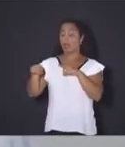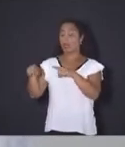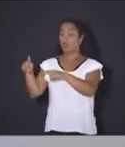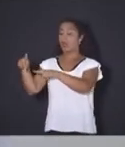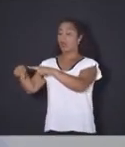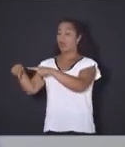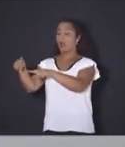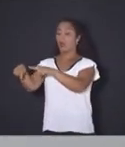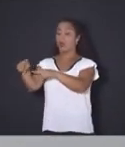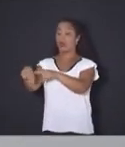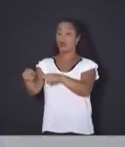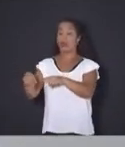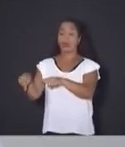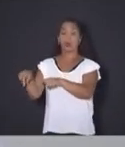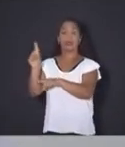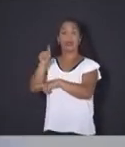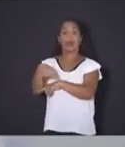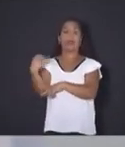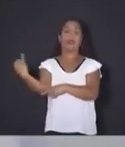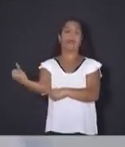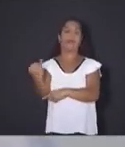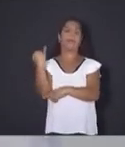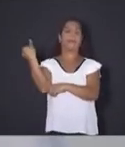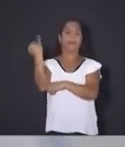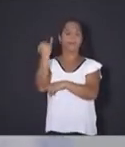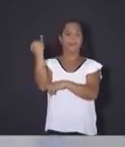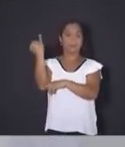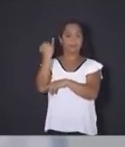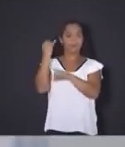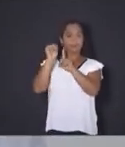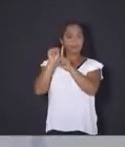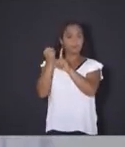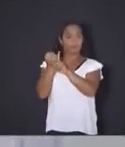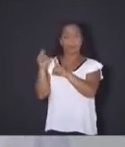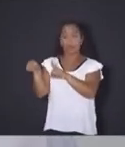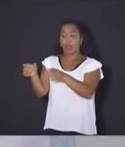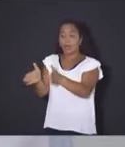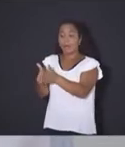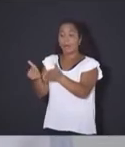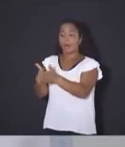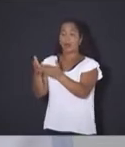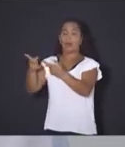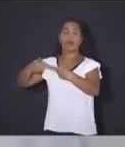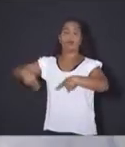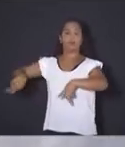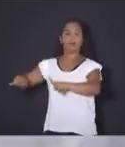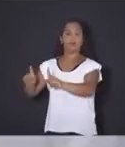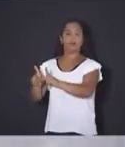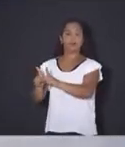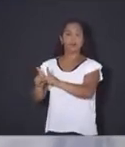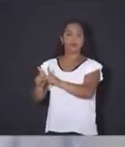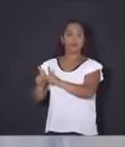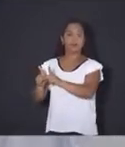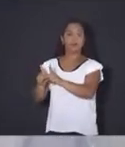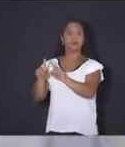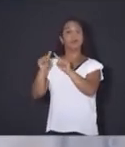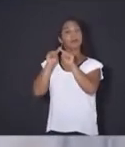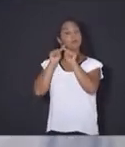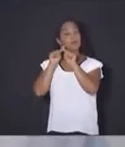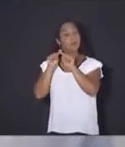despesas que são mais importantes para os segmentos mais pobres da população sem alterar